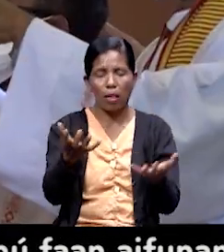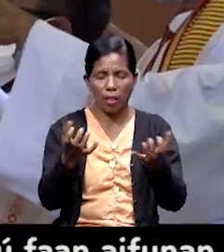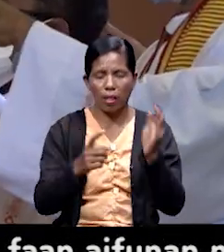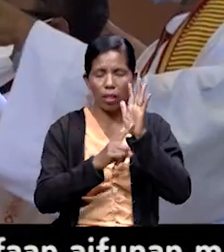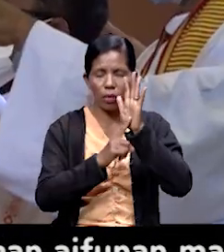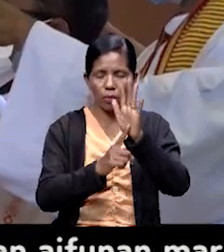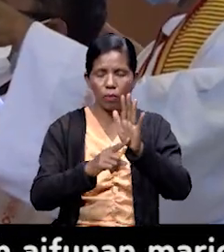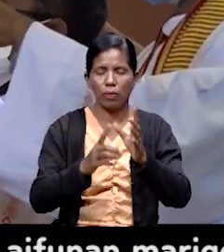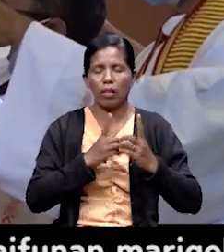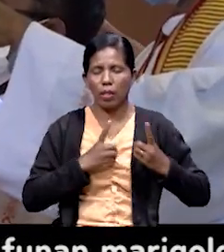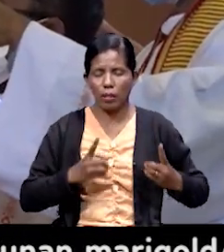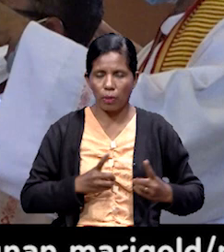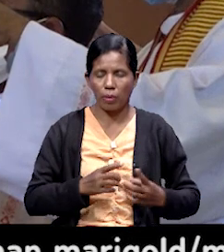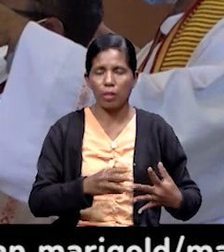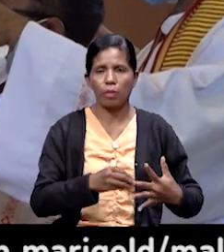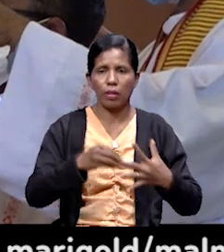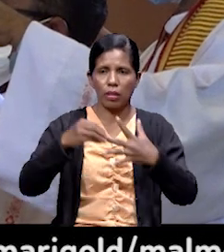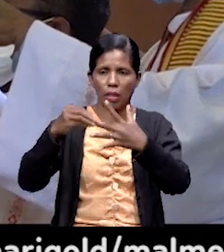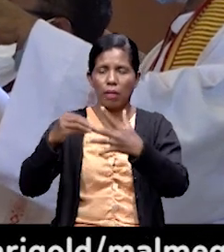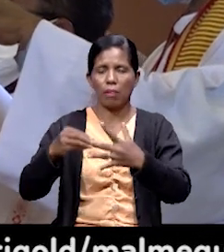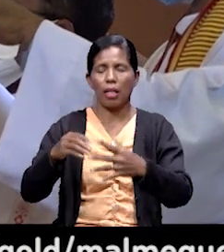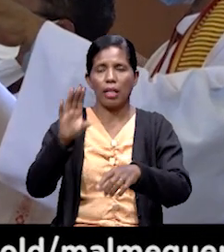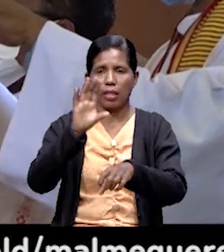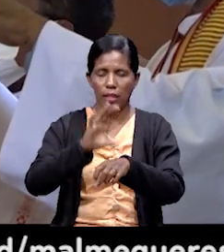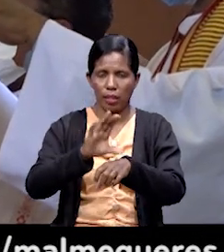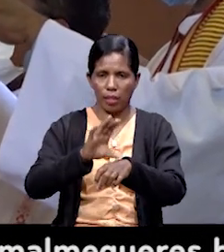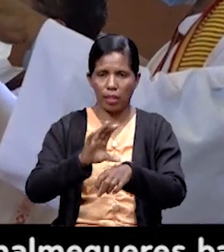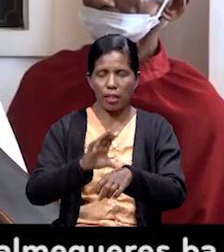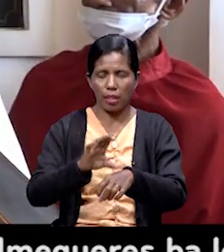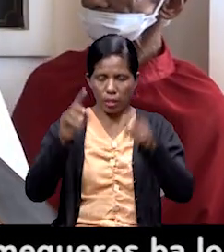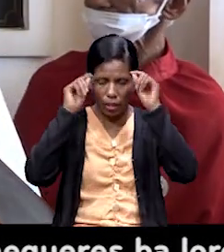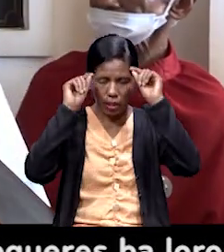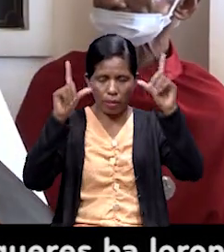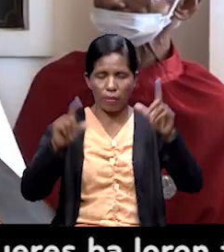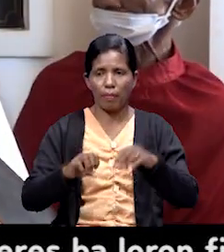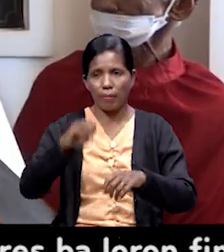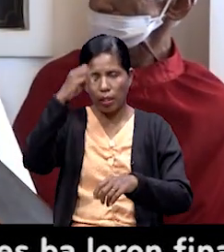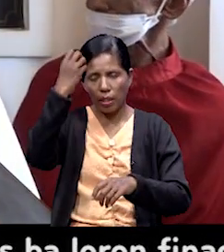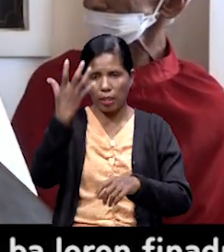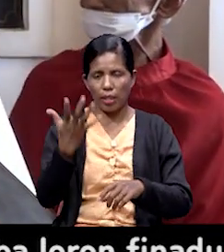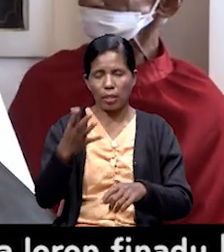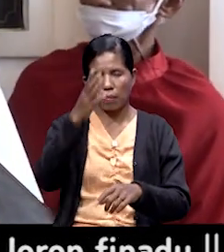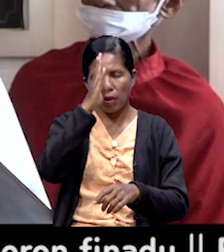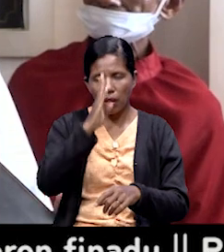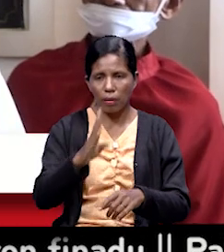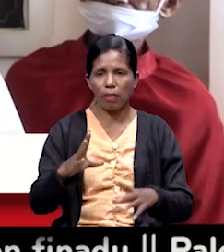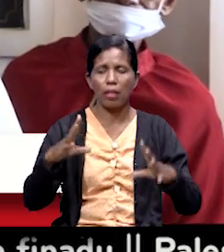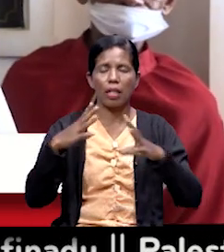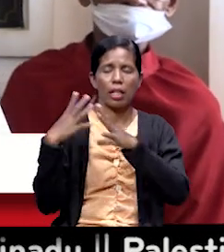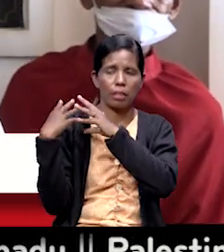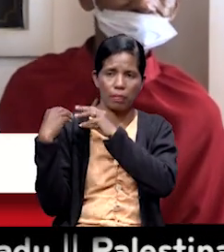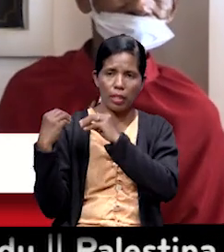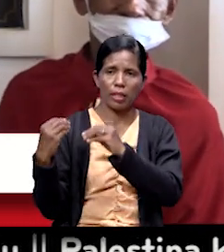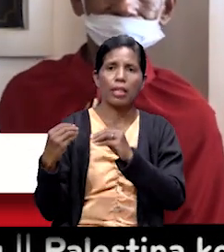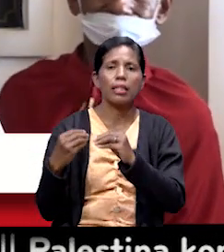nebe especial ba Creda Norai Timor. Grasa Maromak Nian, ou experiência Maromak Nian domin